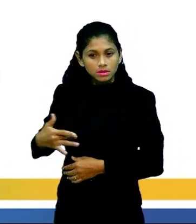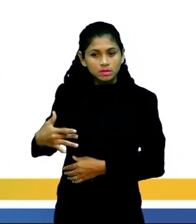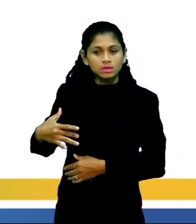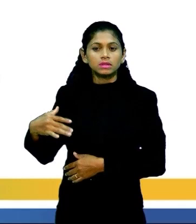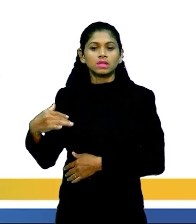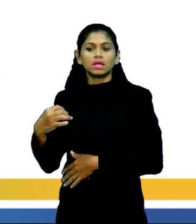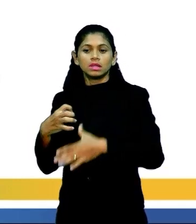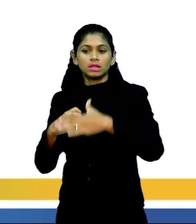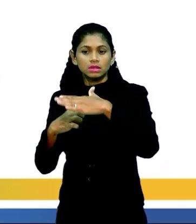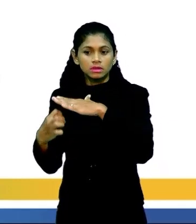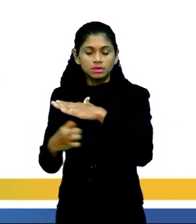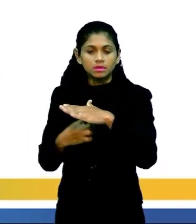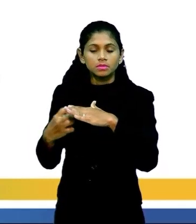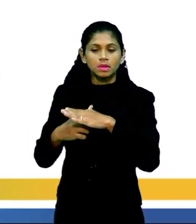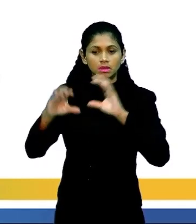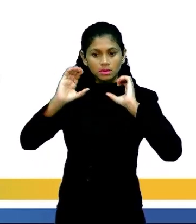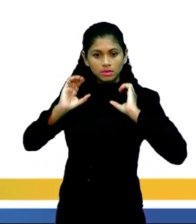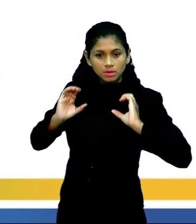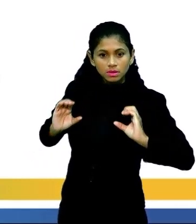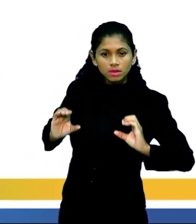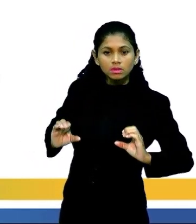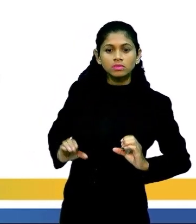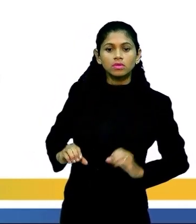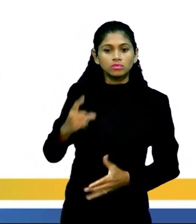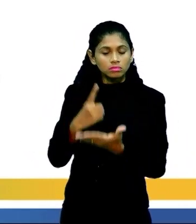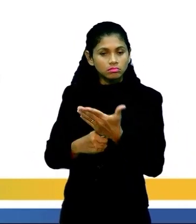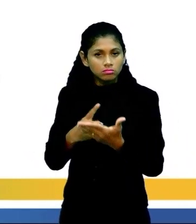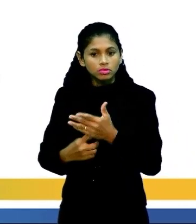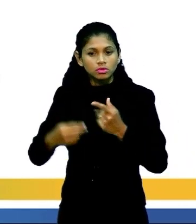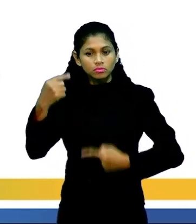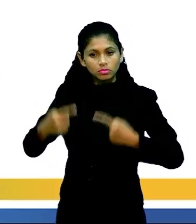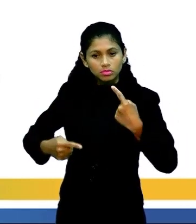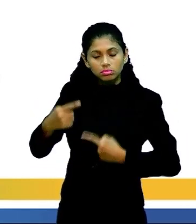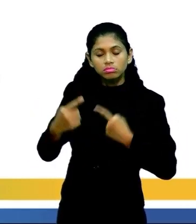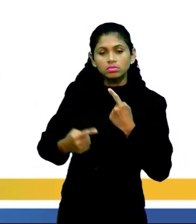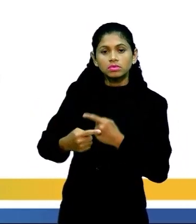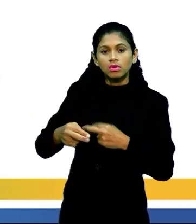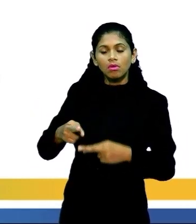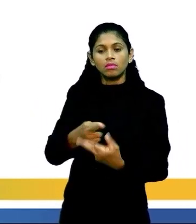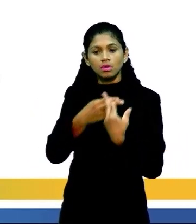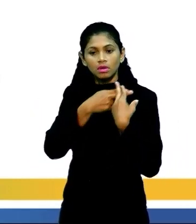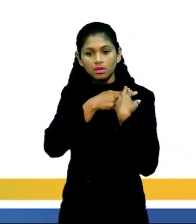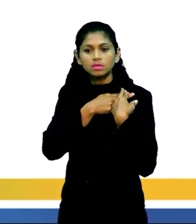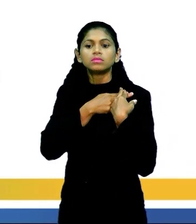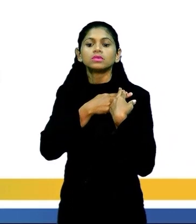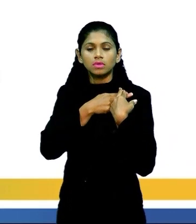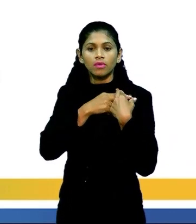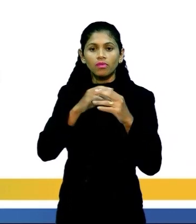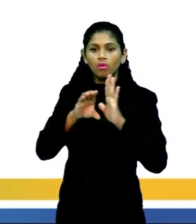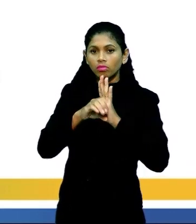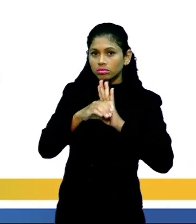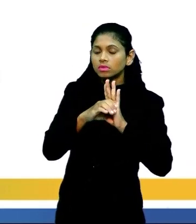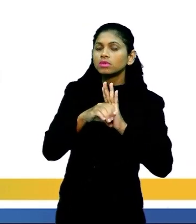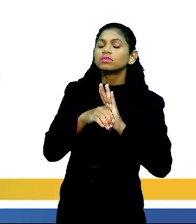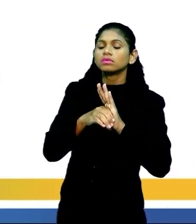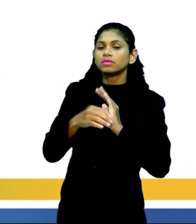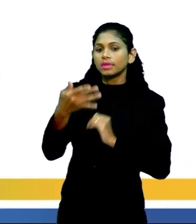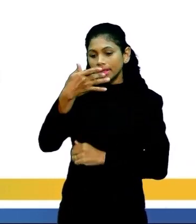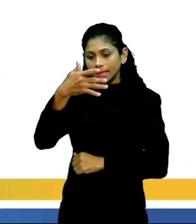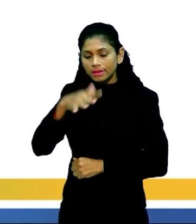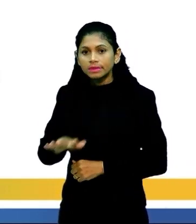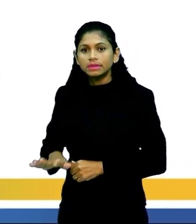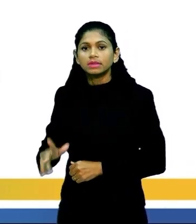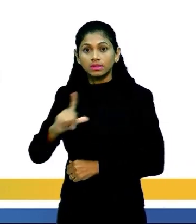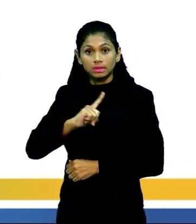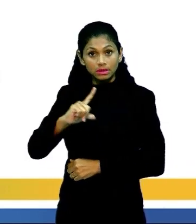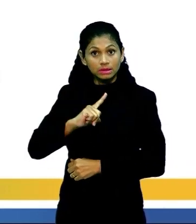cidadãos comprometidos e políticos são responsáveis pelo conteúdo a que as crianças têm acesso. E letra